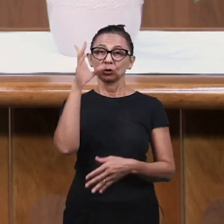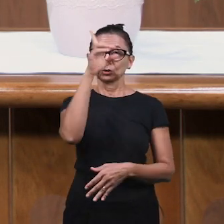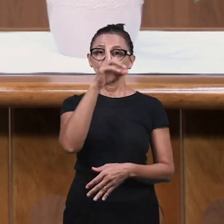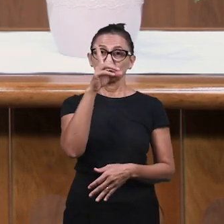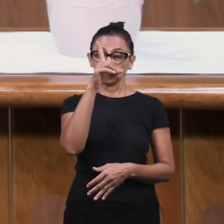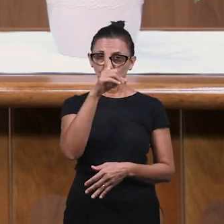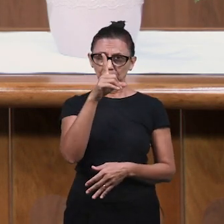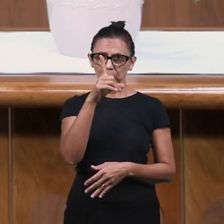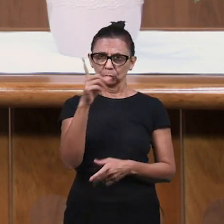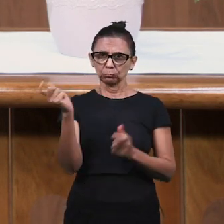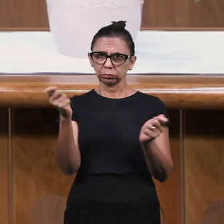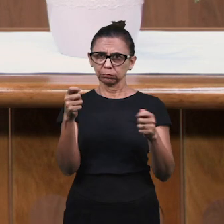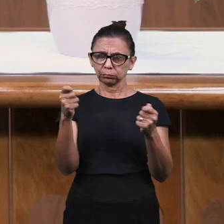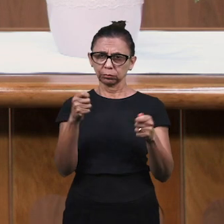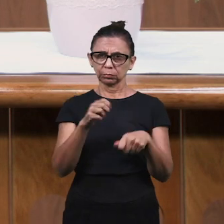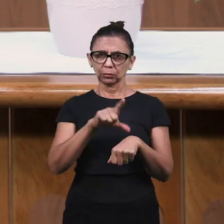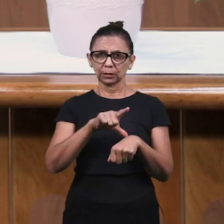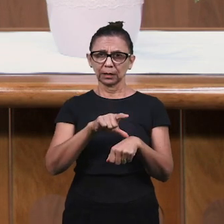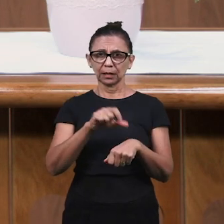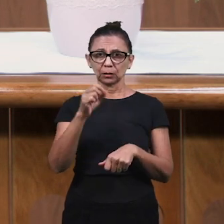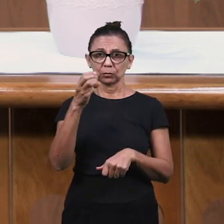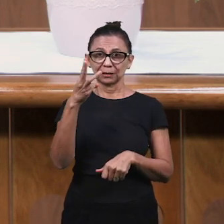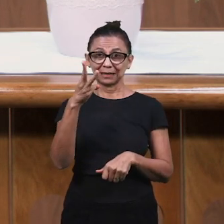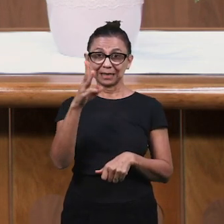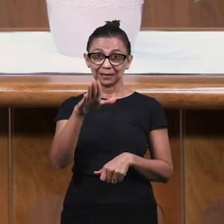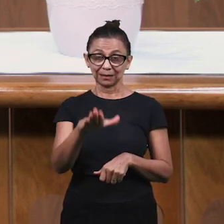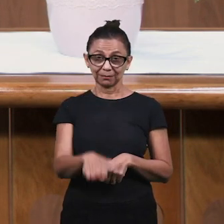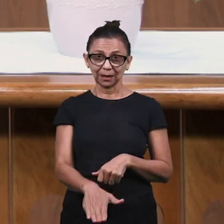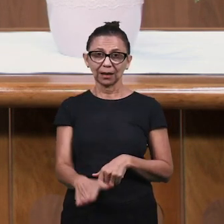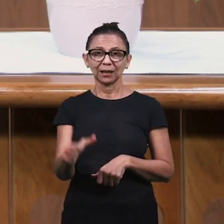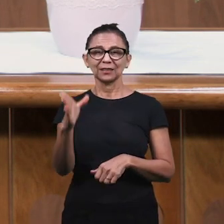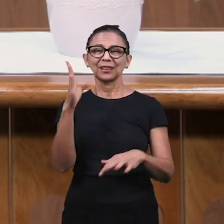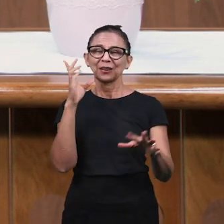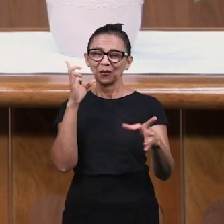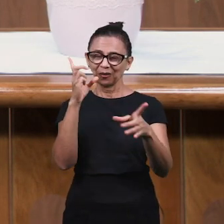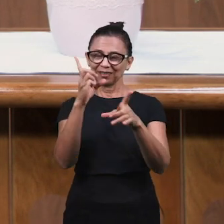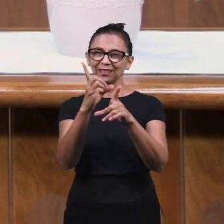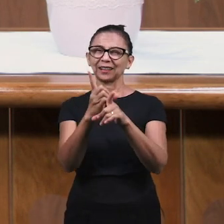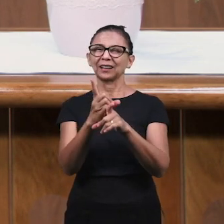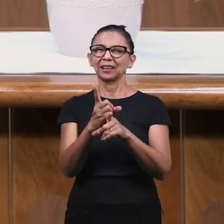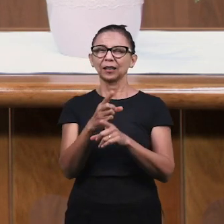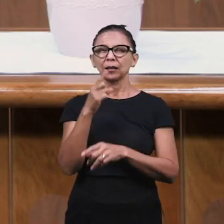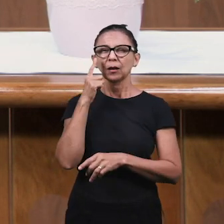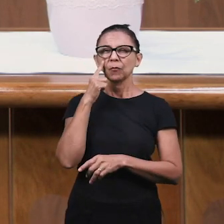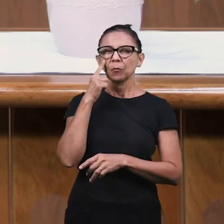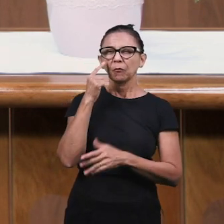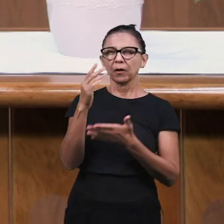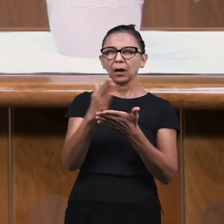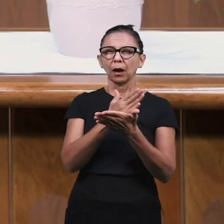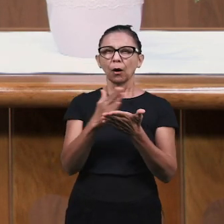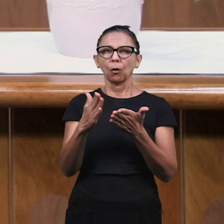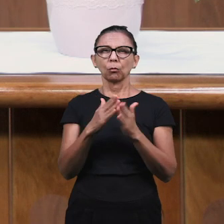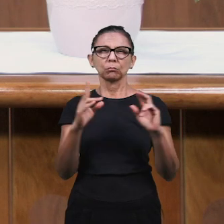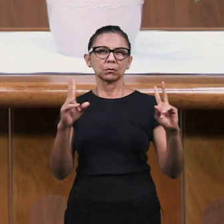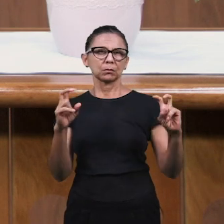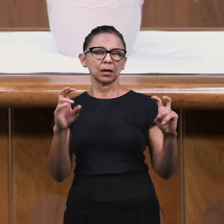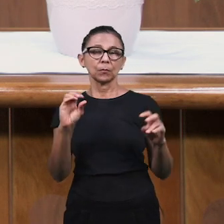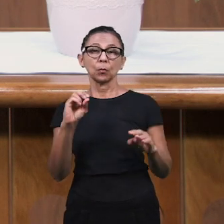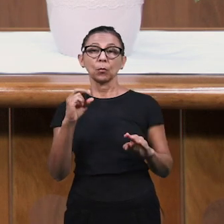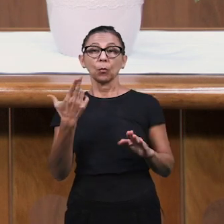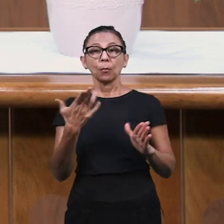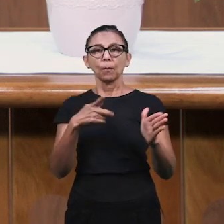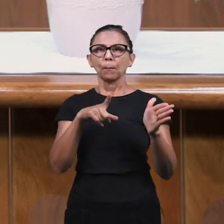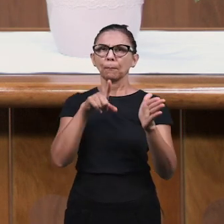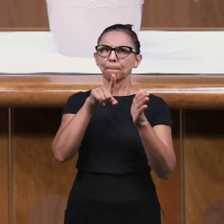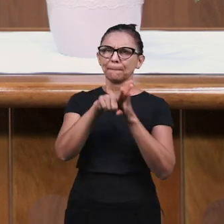os domingos à tarde, às 15 horas, temos tido esse encontro onde nós revisamos alguns temas ou as